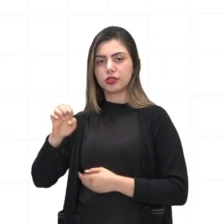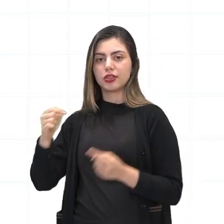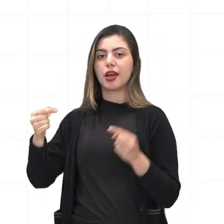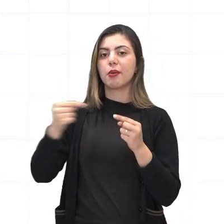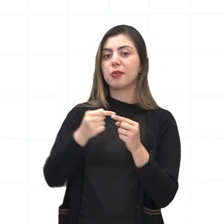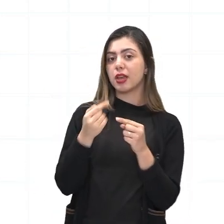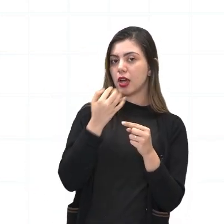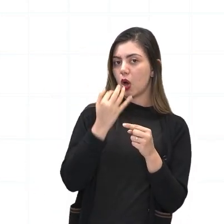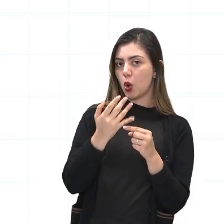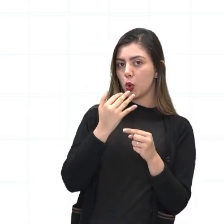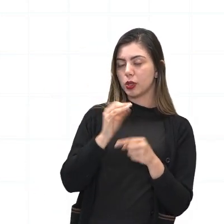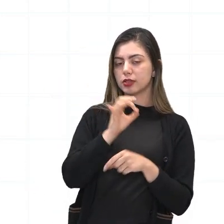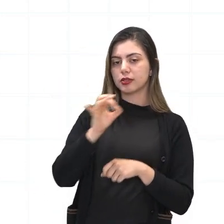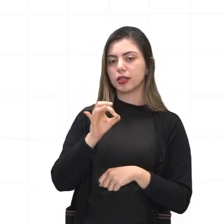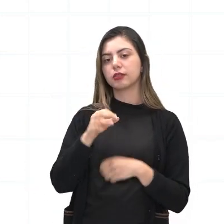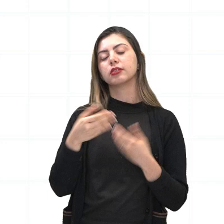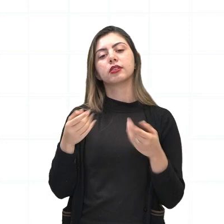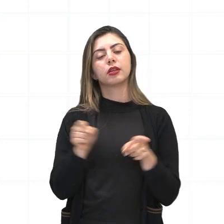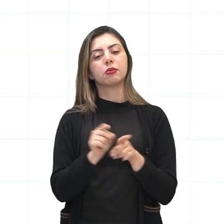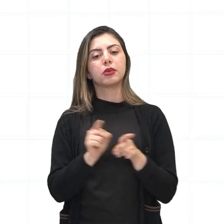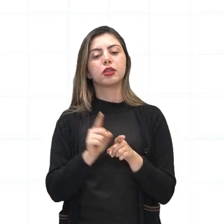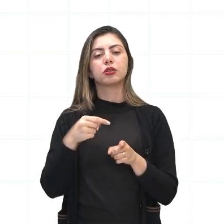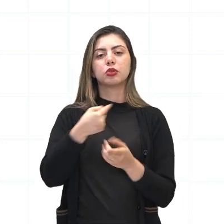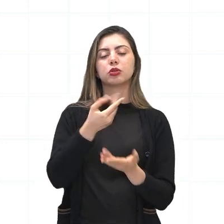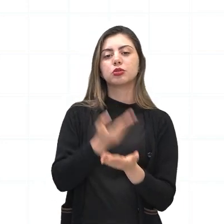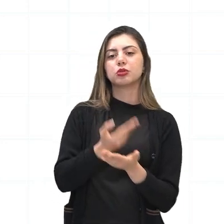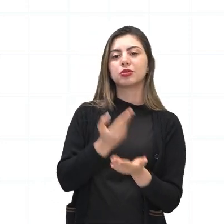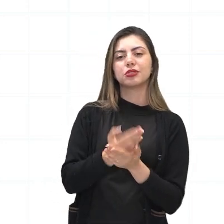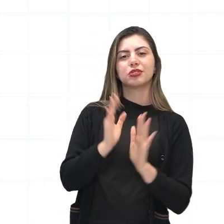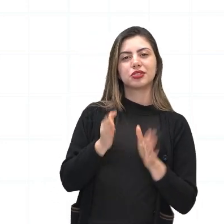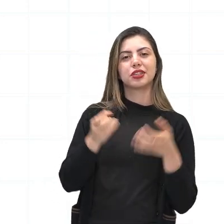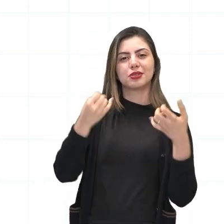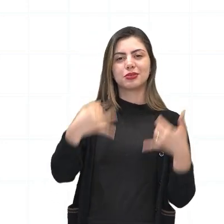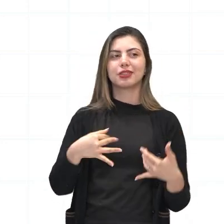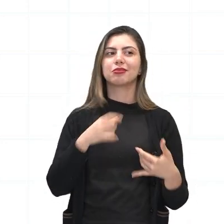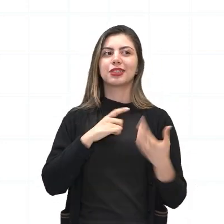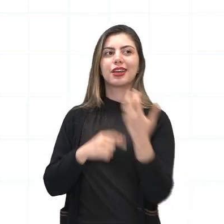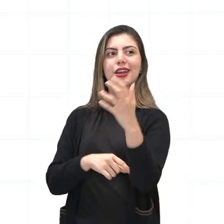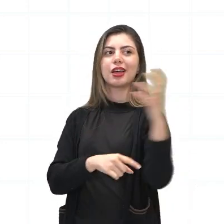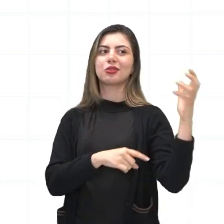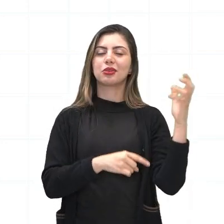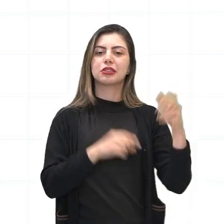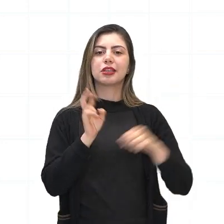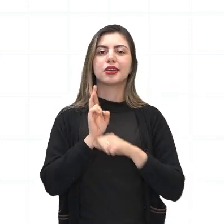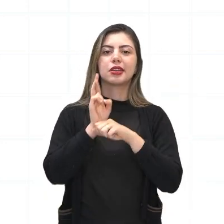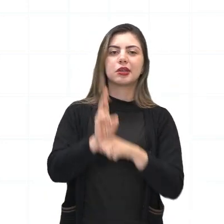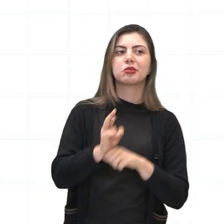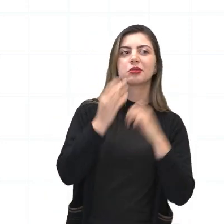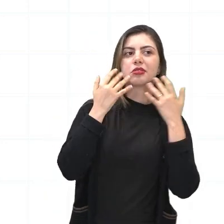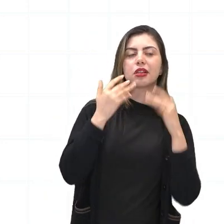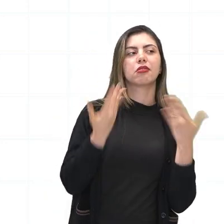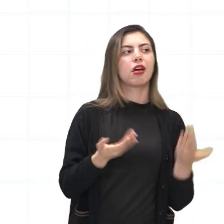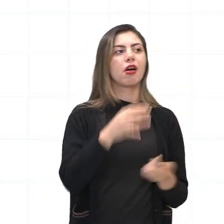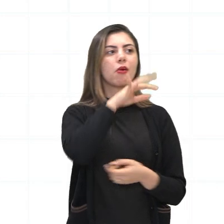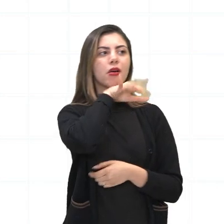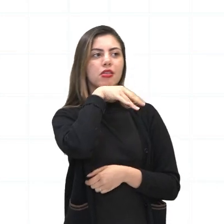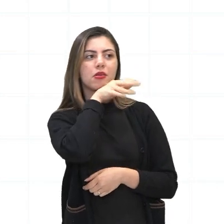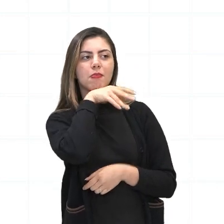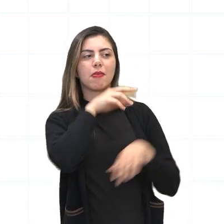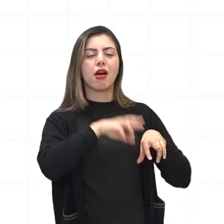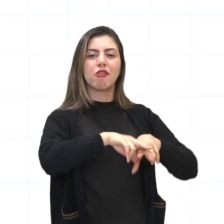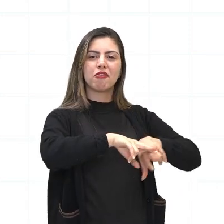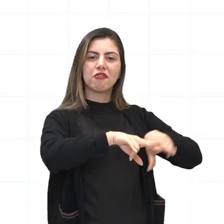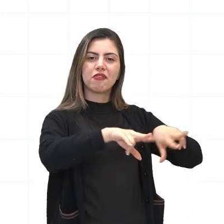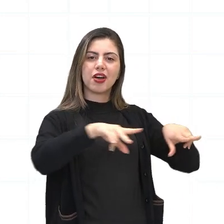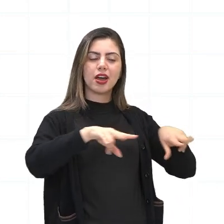vamos também olhar que eles partem daquilo que falamos há pouco, da natureza, minerais, animais, vegetais e até